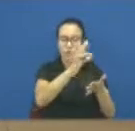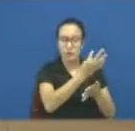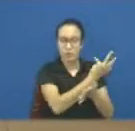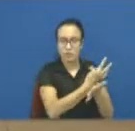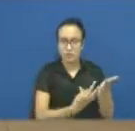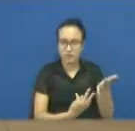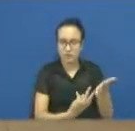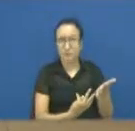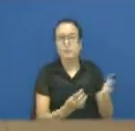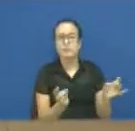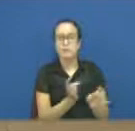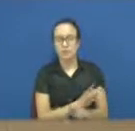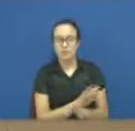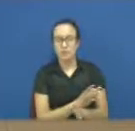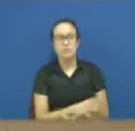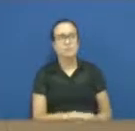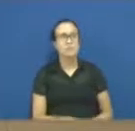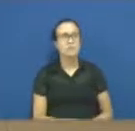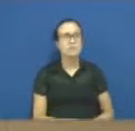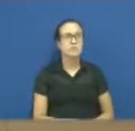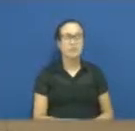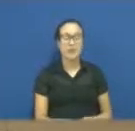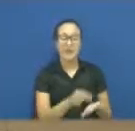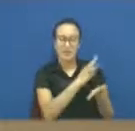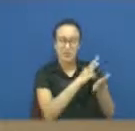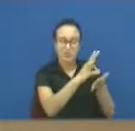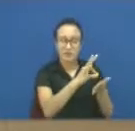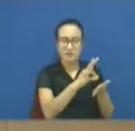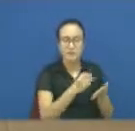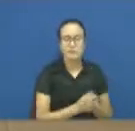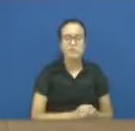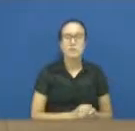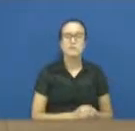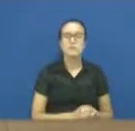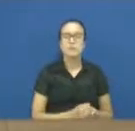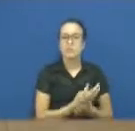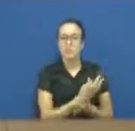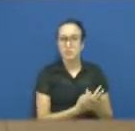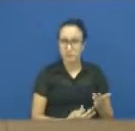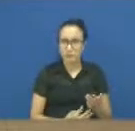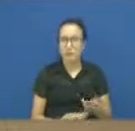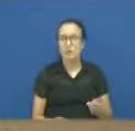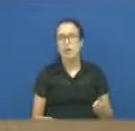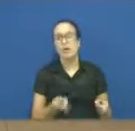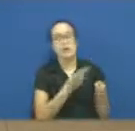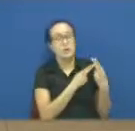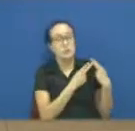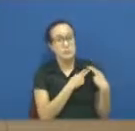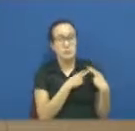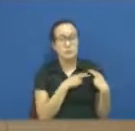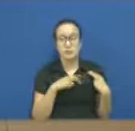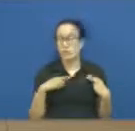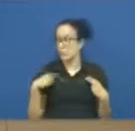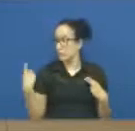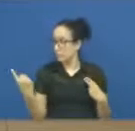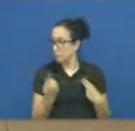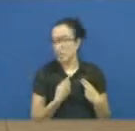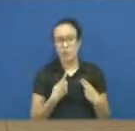item 1º da pauta. A correção de inexatidão de texto, de autoria da mesa diretora,